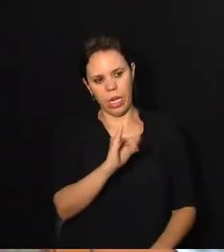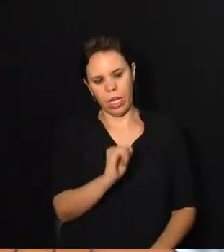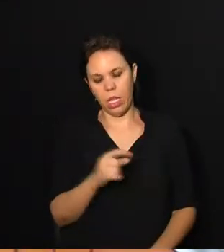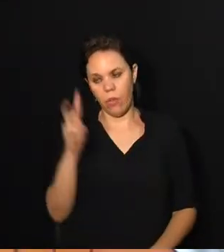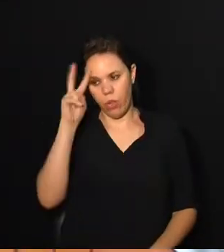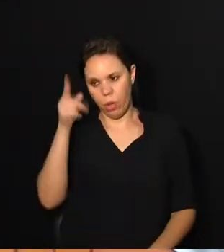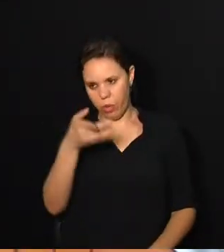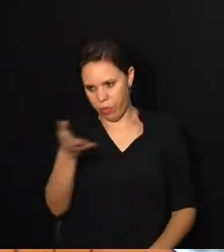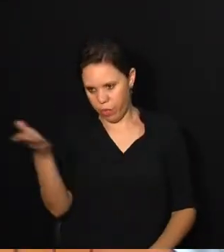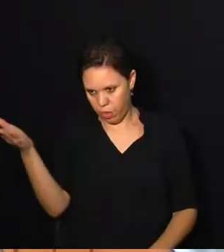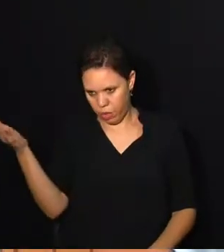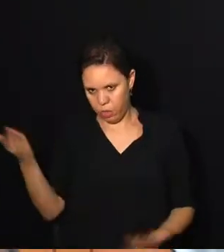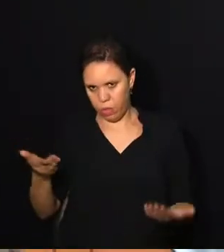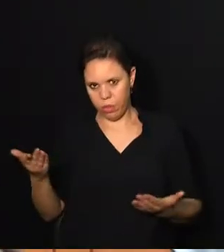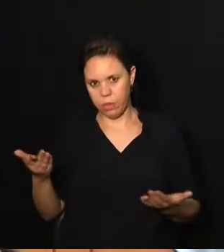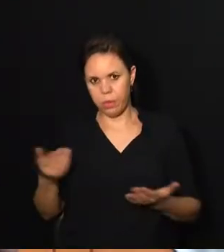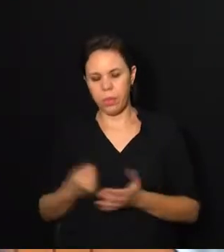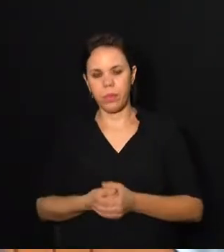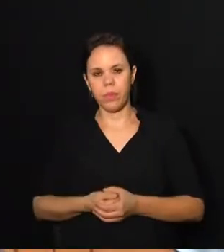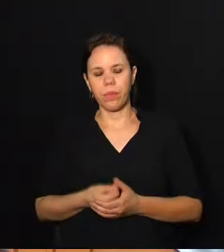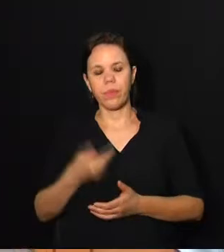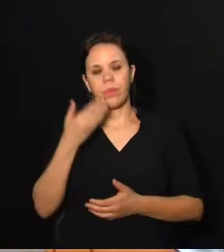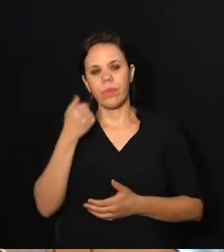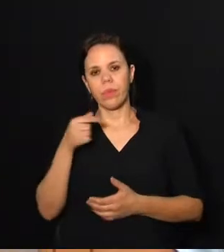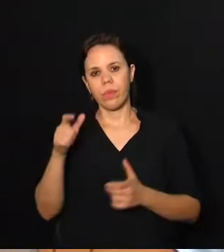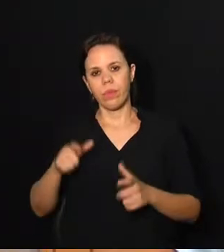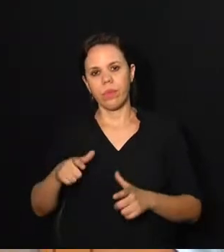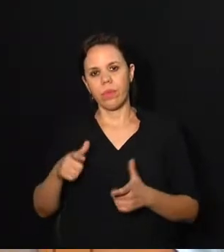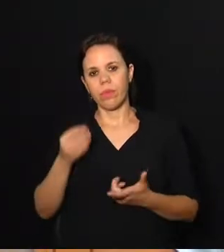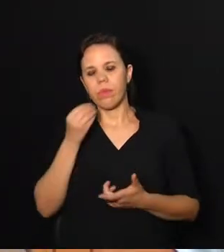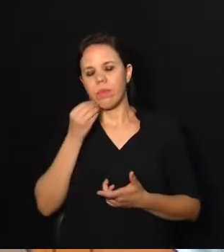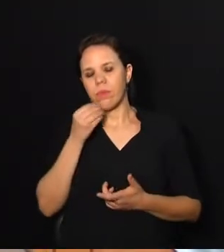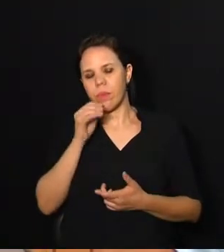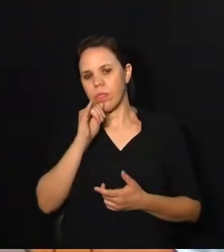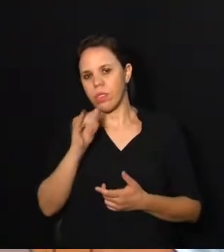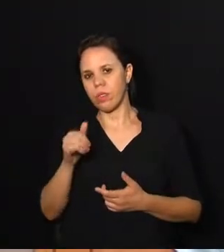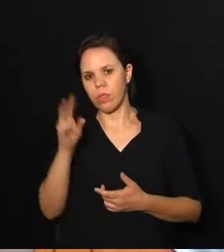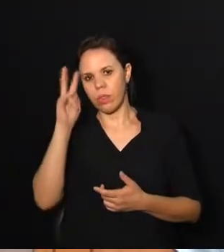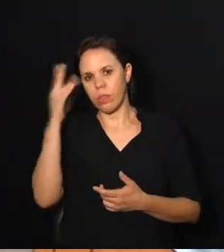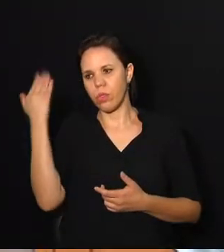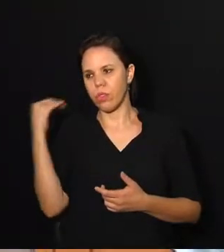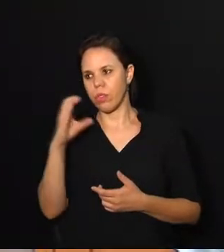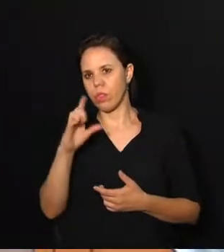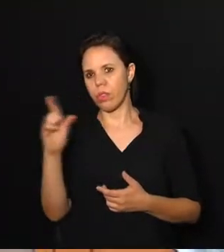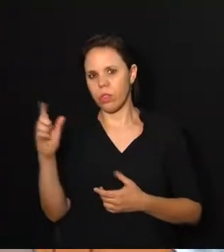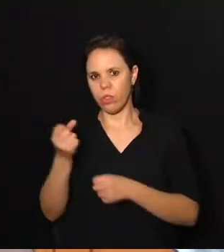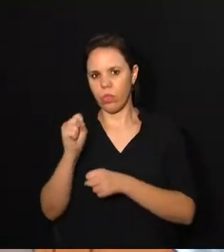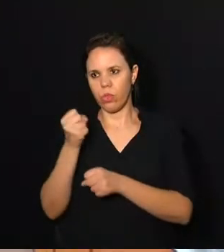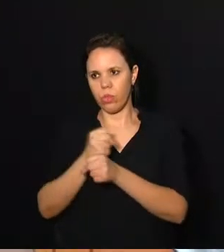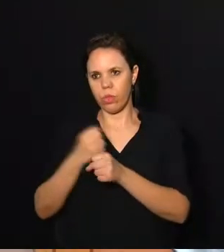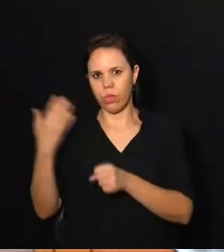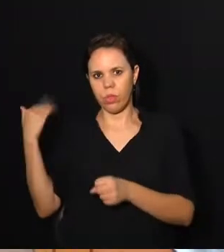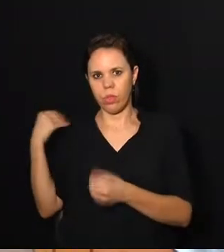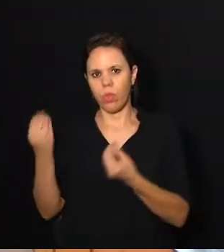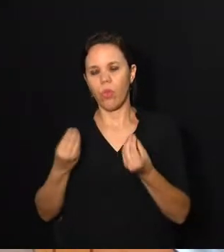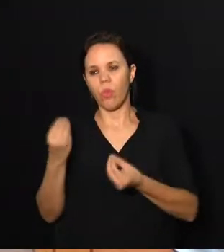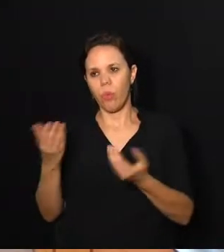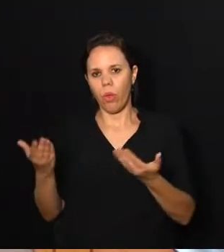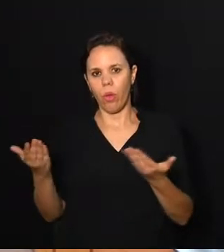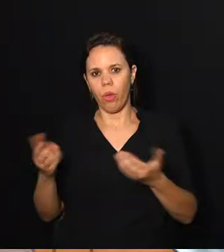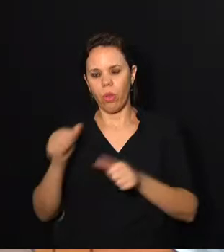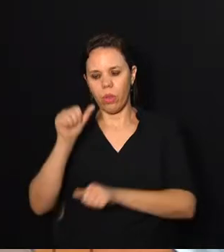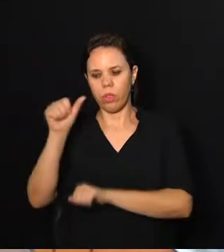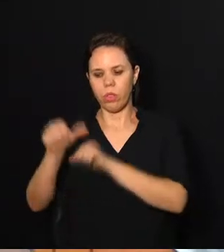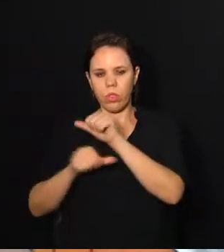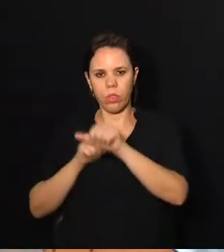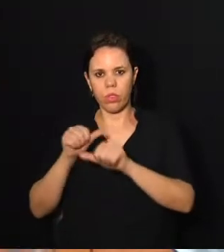vocês vão lembrar que agora eu vou aproveitar o espaço, quem lembra como que era o Campo Grande há 8 anos atrás e como é hoje, só para a